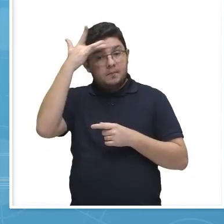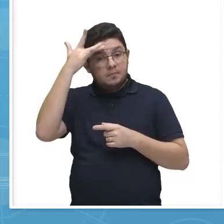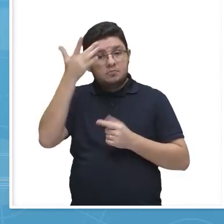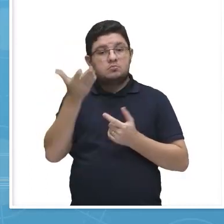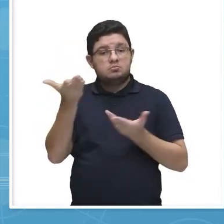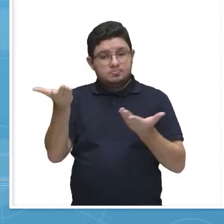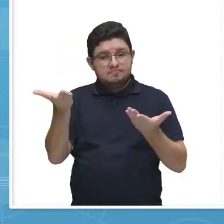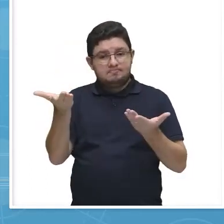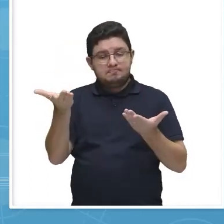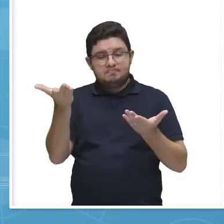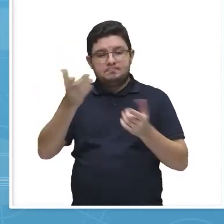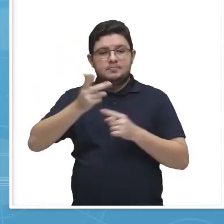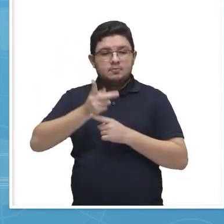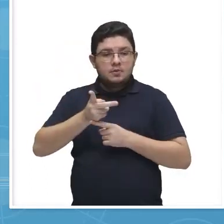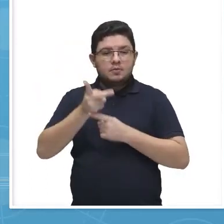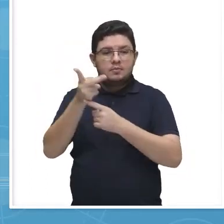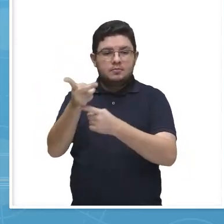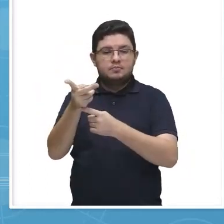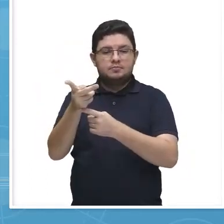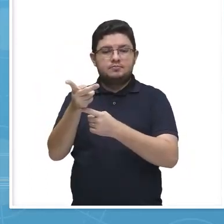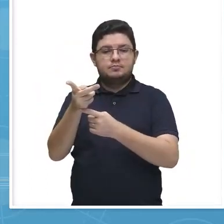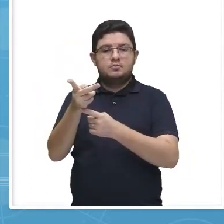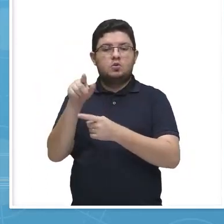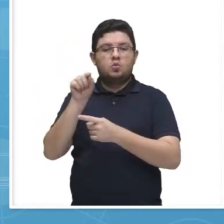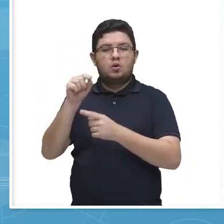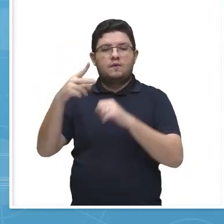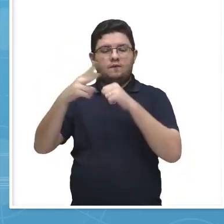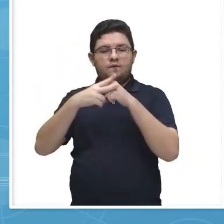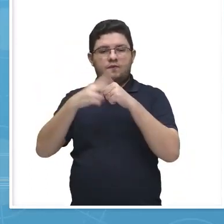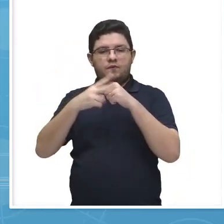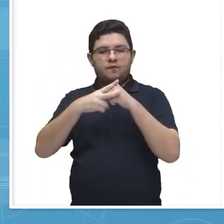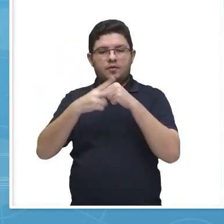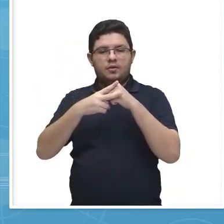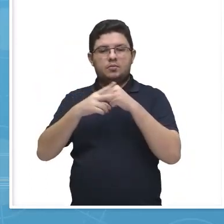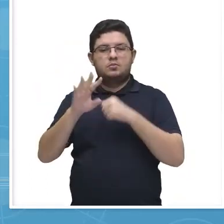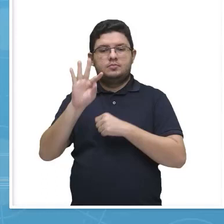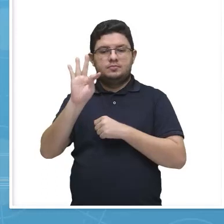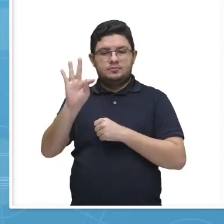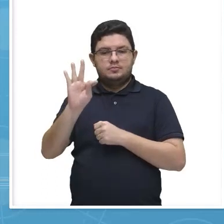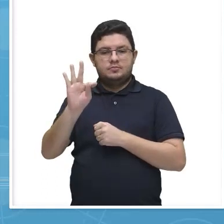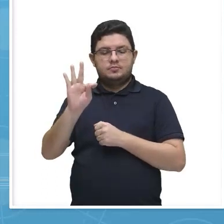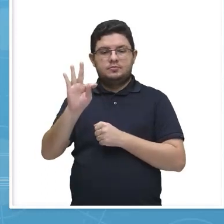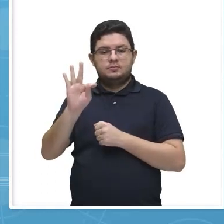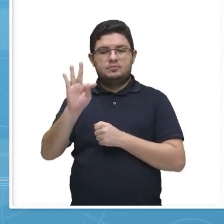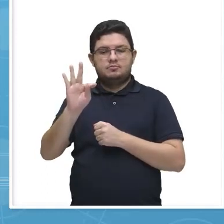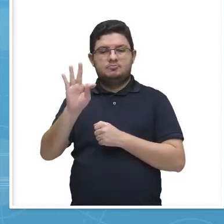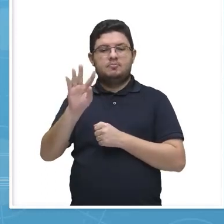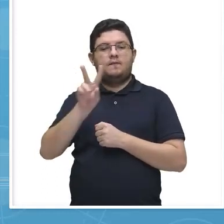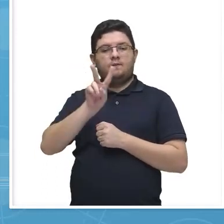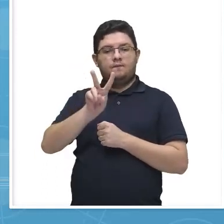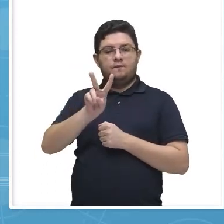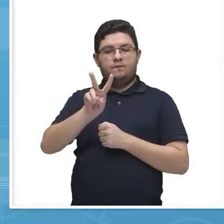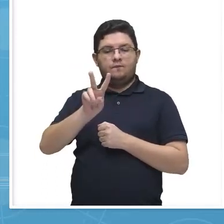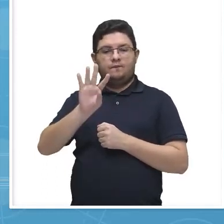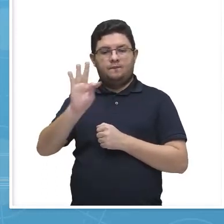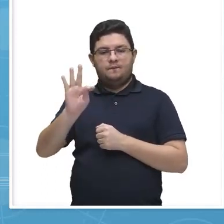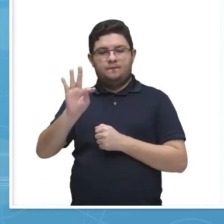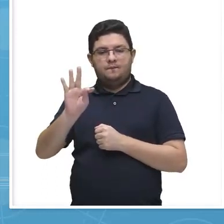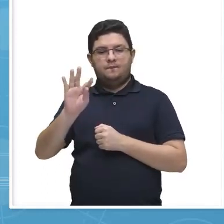alguma coisa. Emprestou é verbo transitivo direto, porque emprestou o quê?